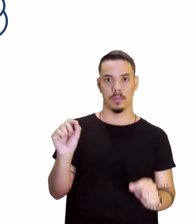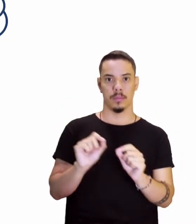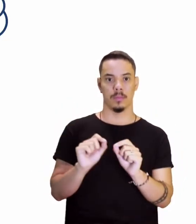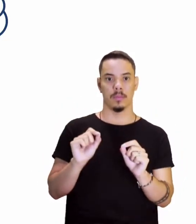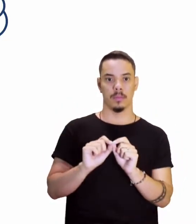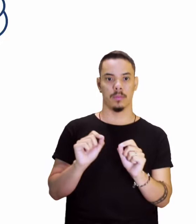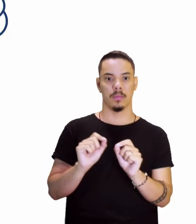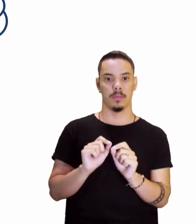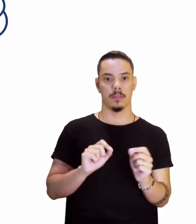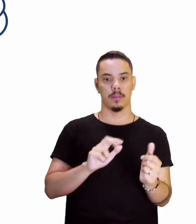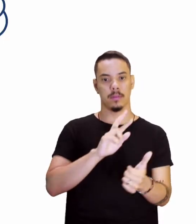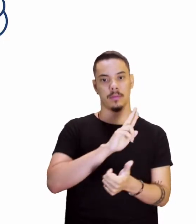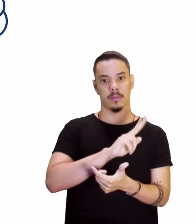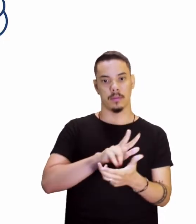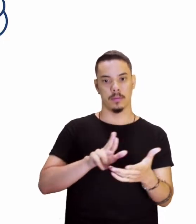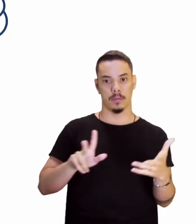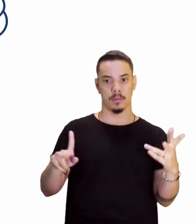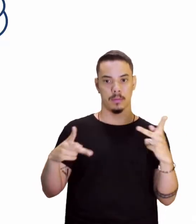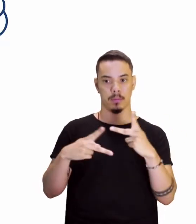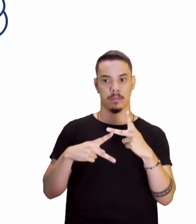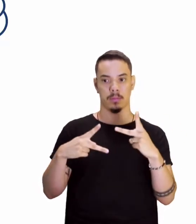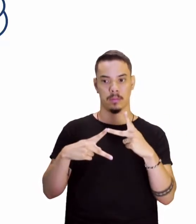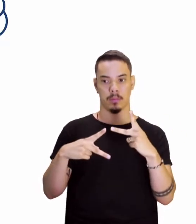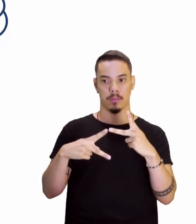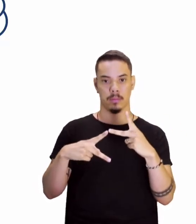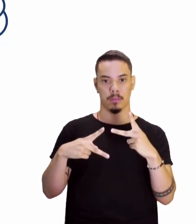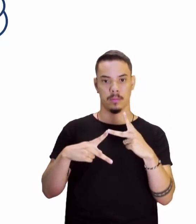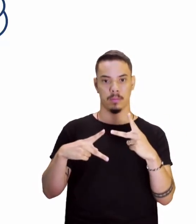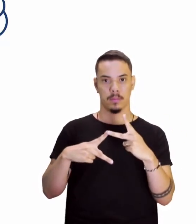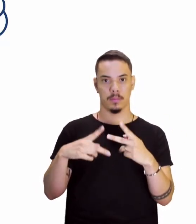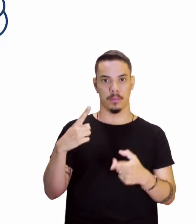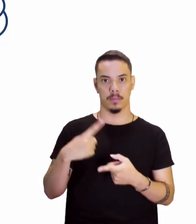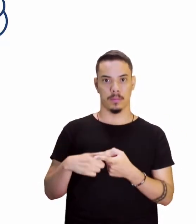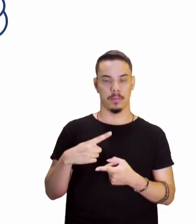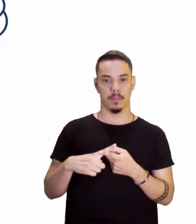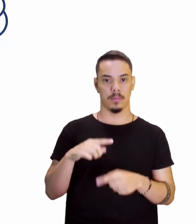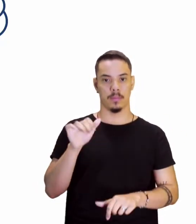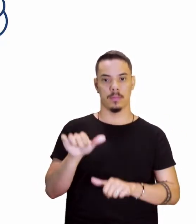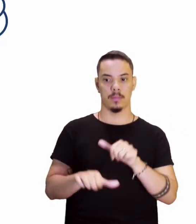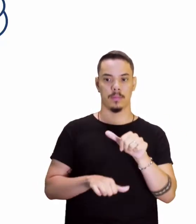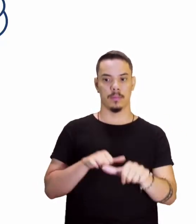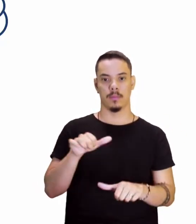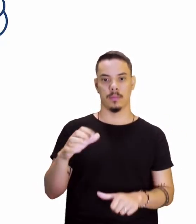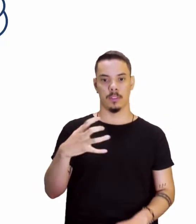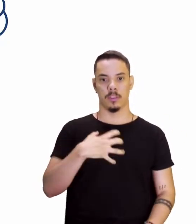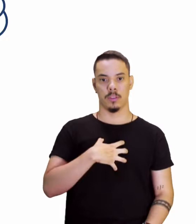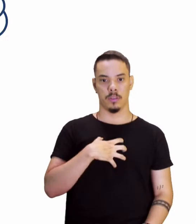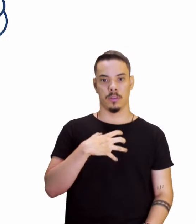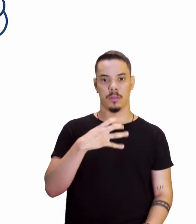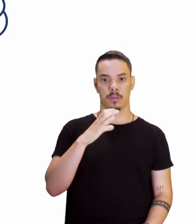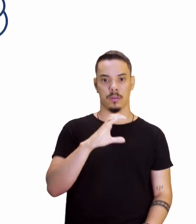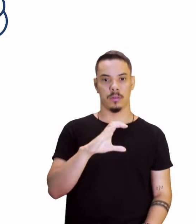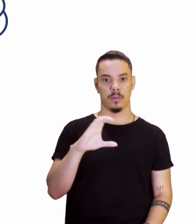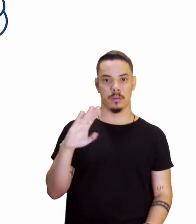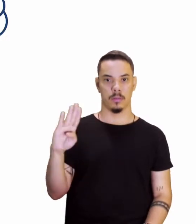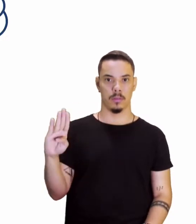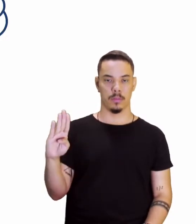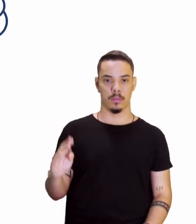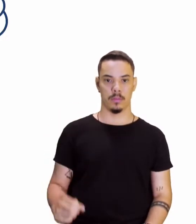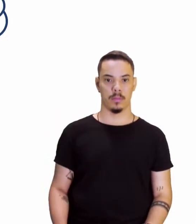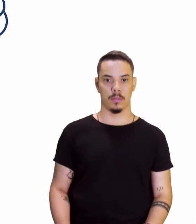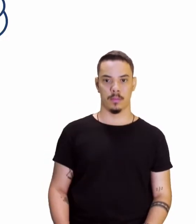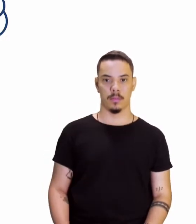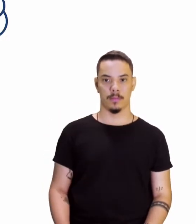uso de várias preposições e também mudando o sentido, tá bom?